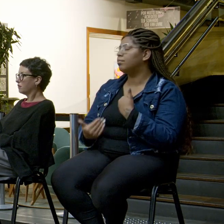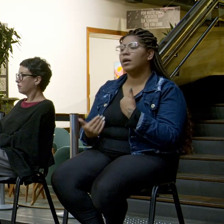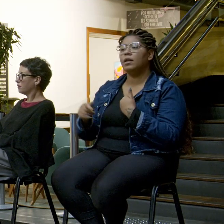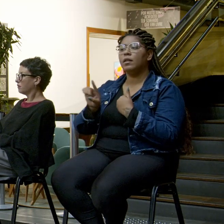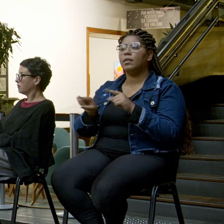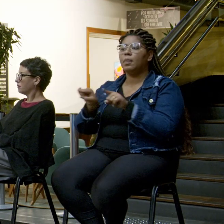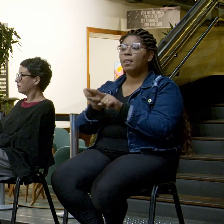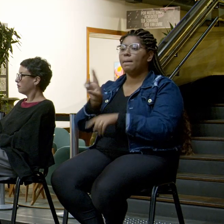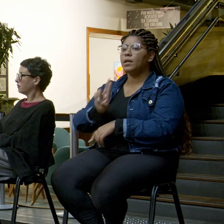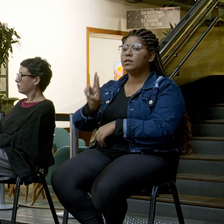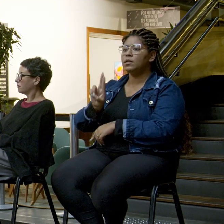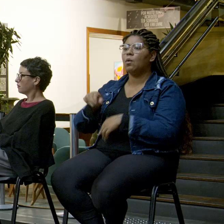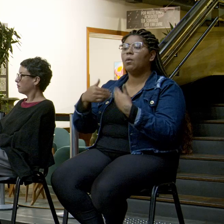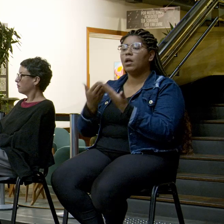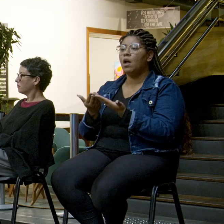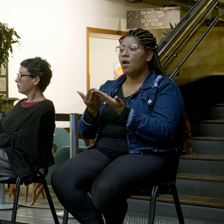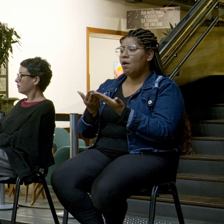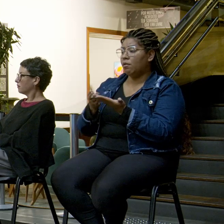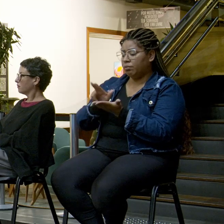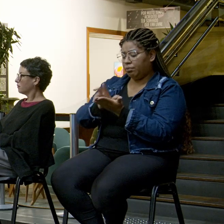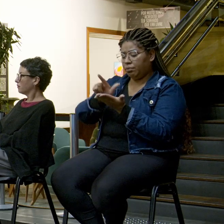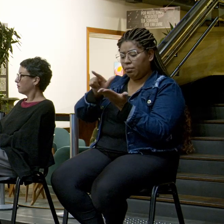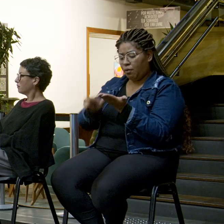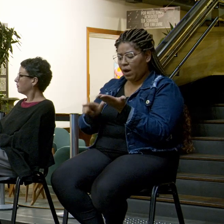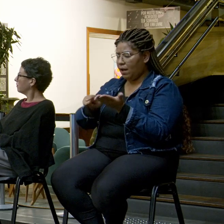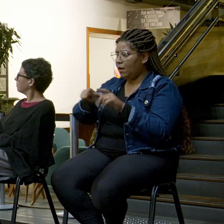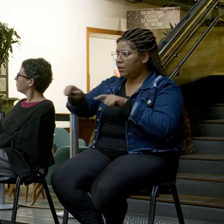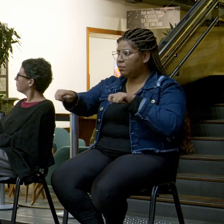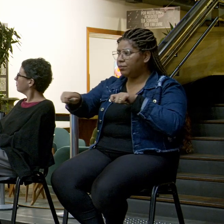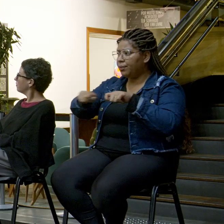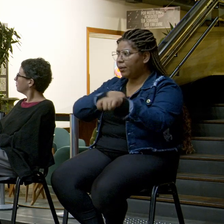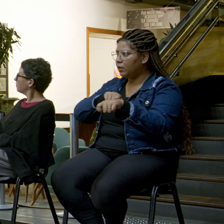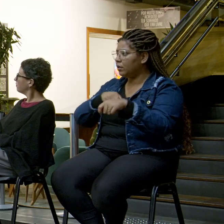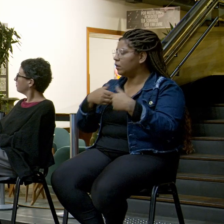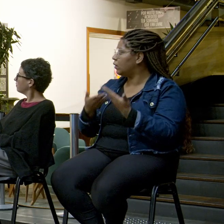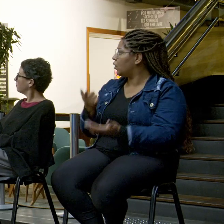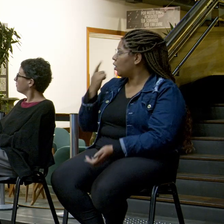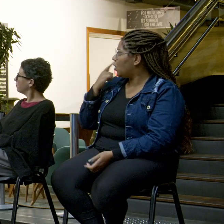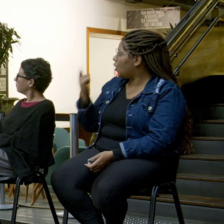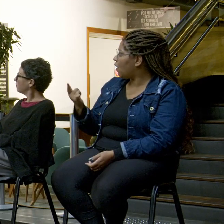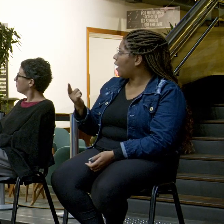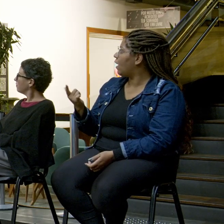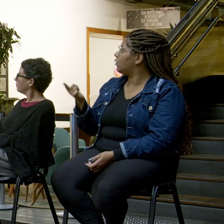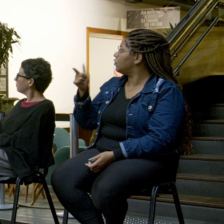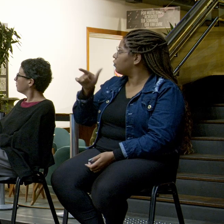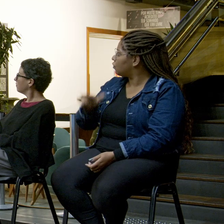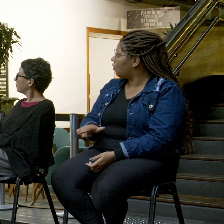que são folhas que vão ser cortadas não, rasgadas, né? Assim, ela faz